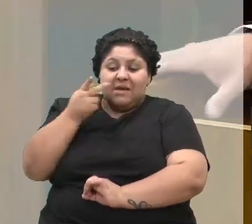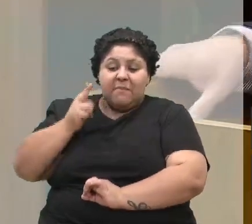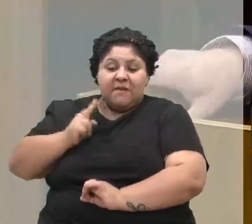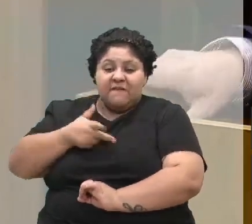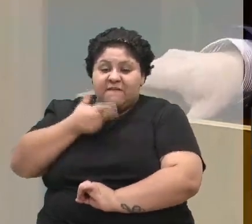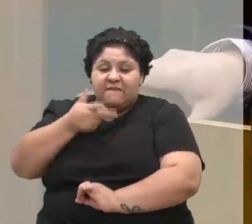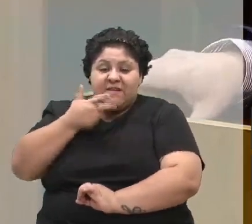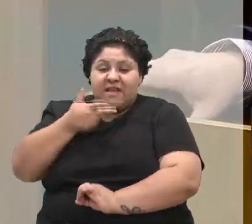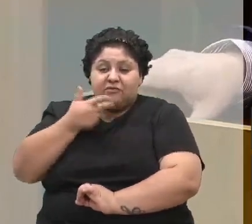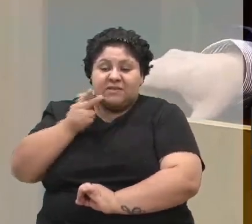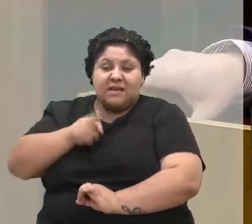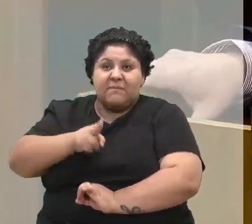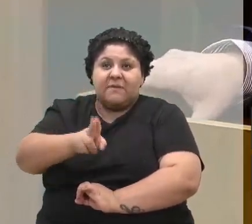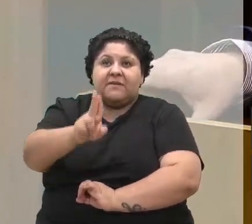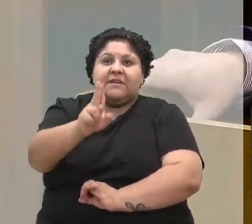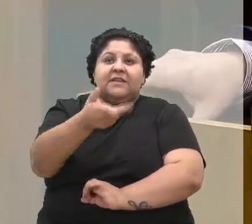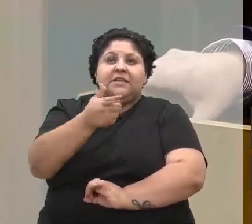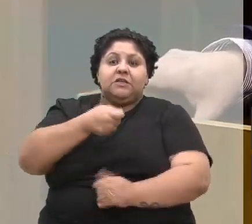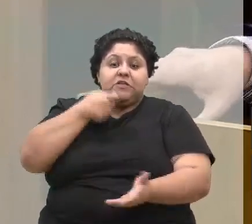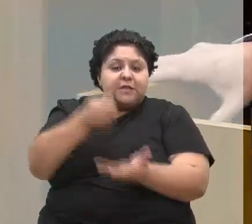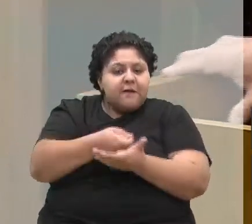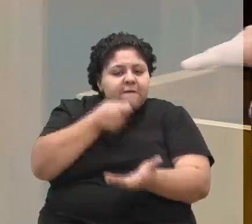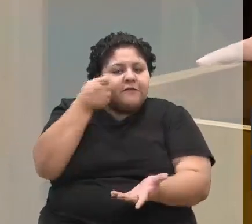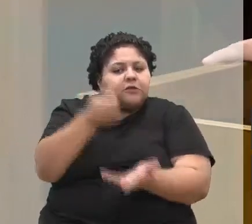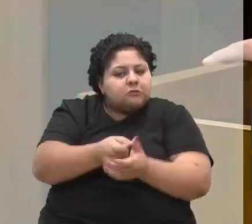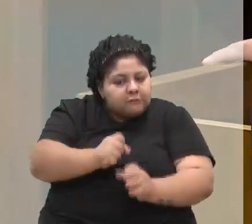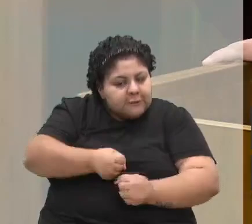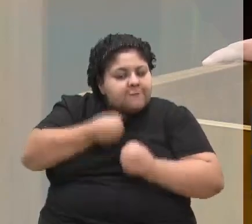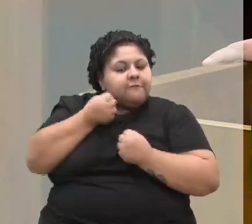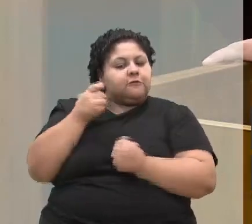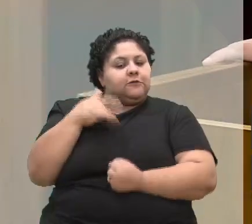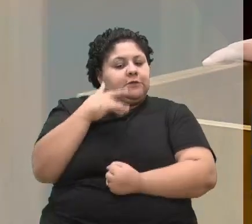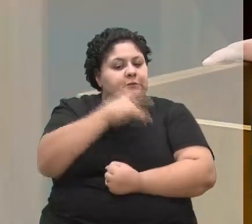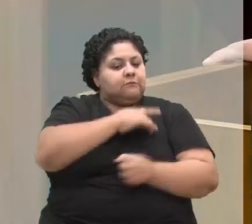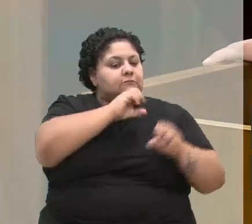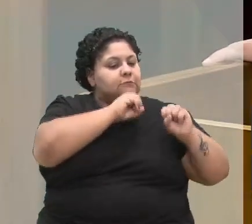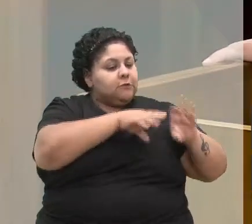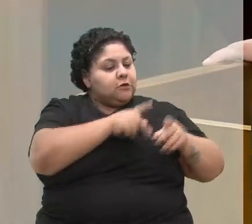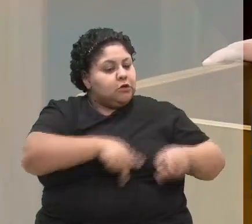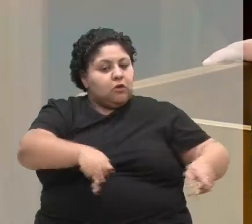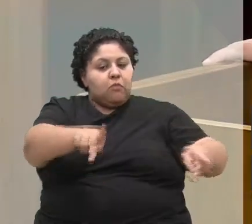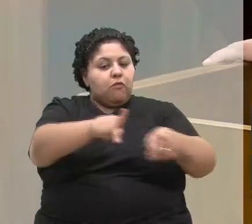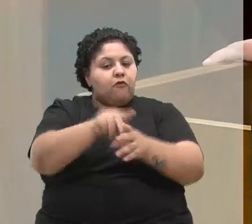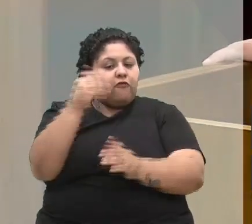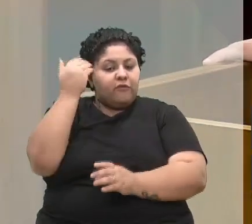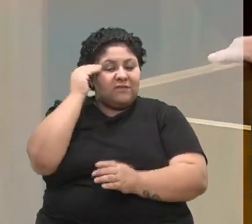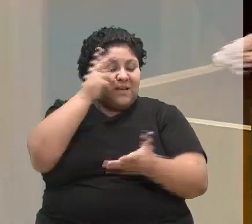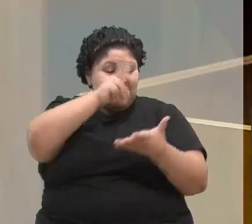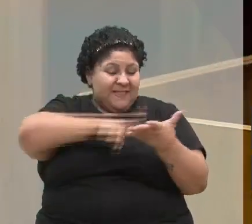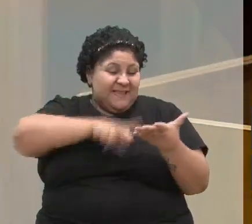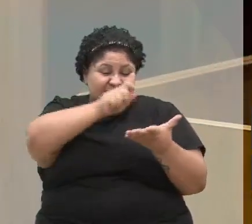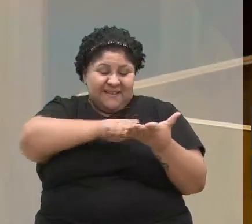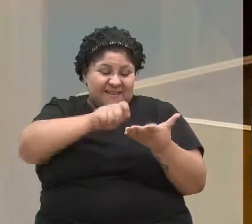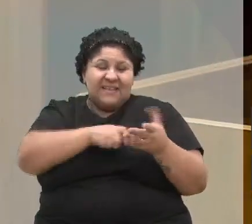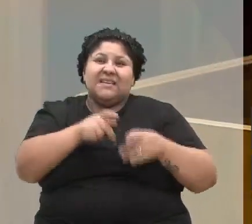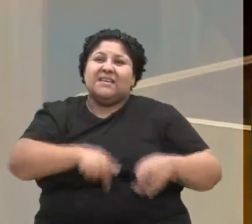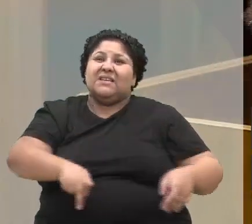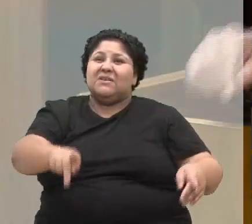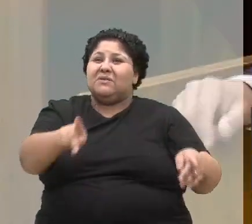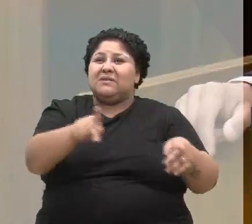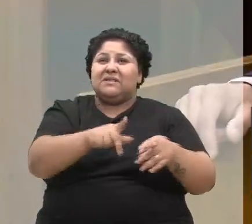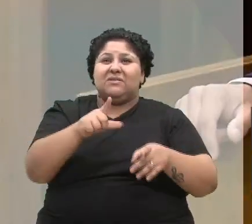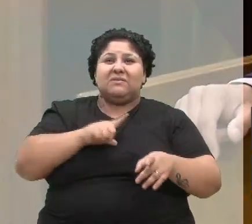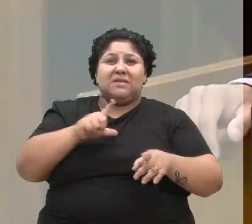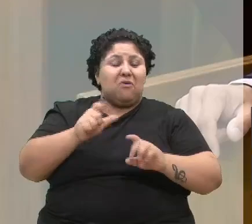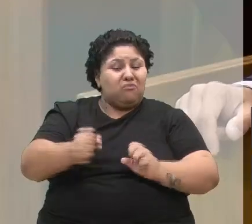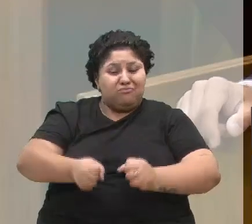defensor ferrenho da saúde e da educação. E um povo que não sabe ler e nem escrever é um povo indefeso perante